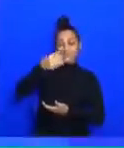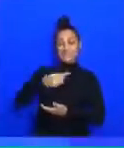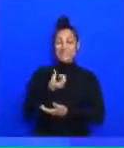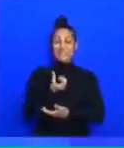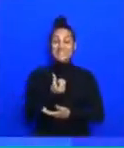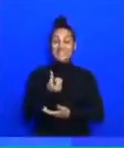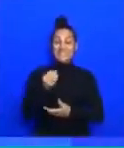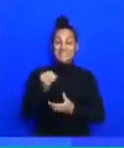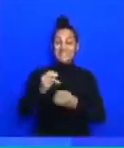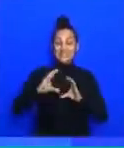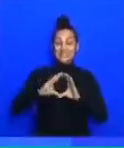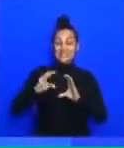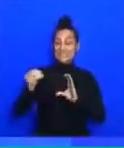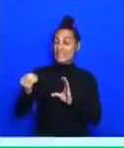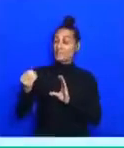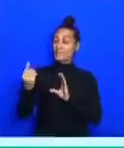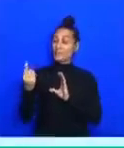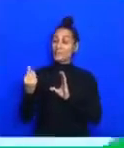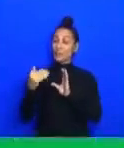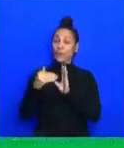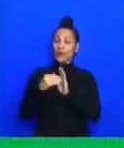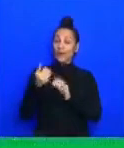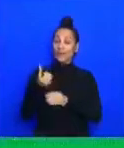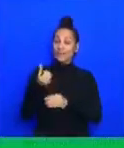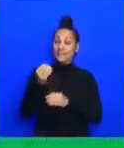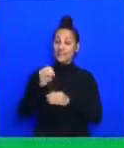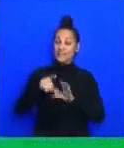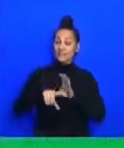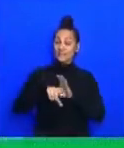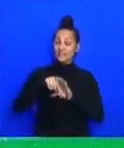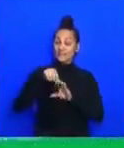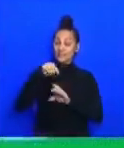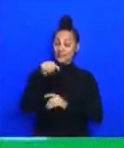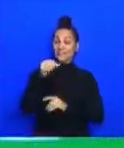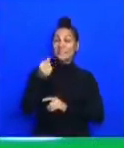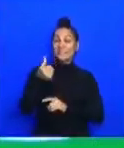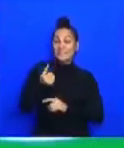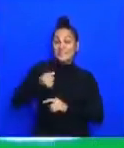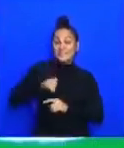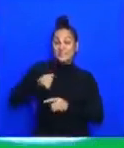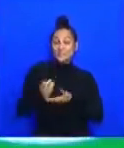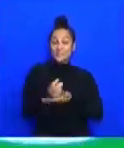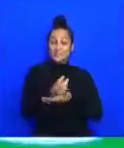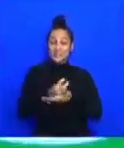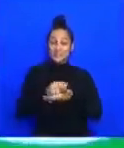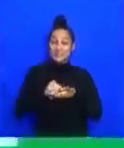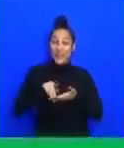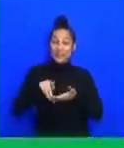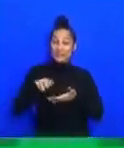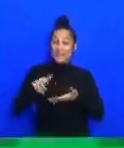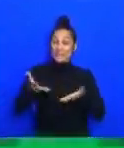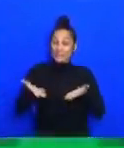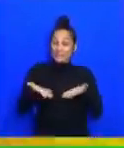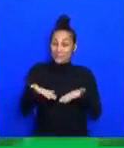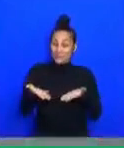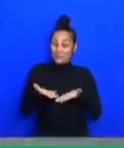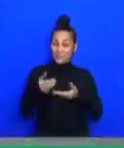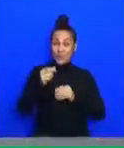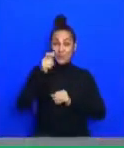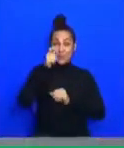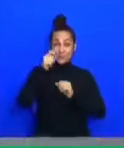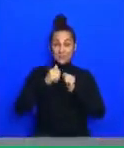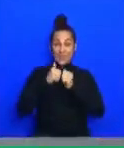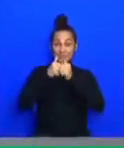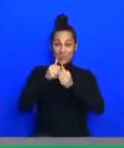com 60 bolas, numeradas de 01 a 60. Deste Globo, vamos sortear as 6 dezenas da Mega Sena de hoje. E